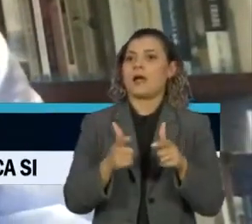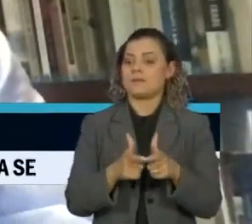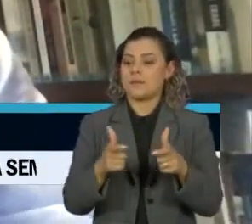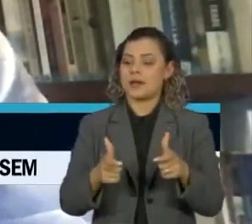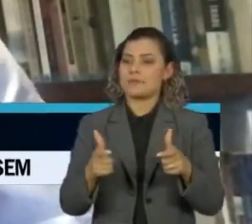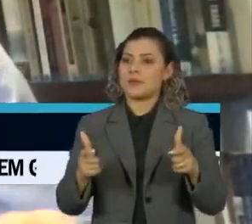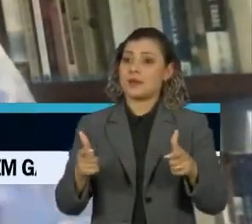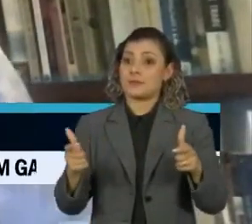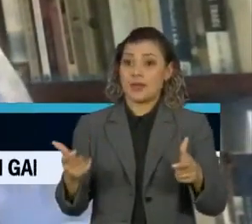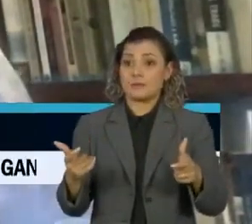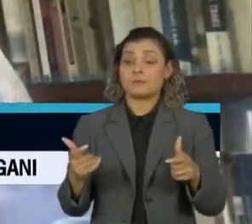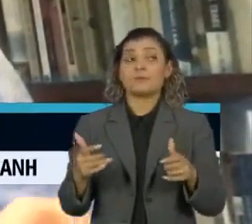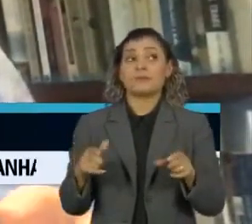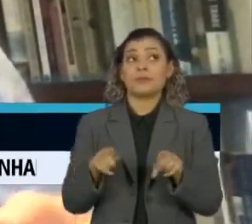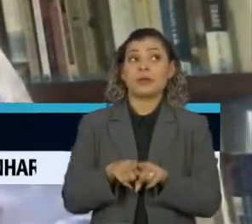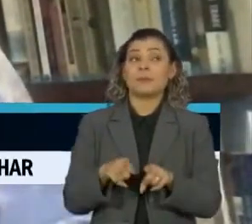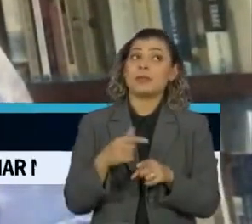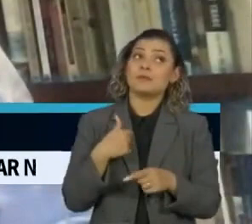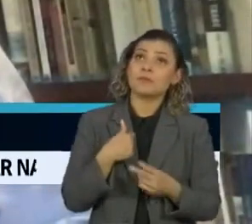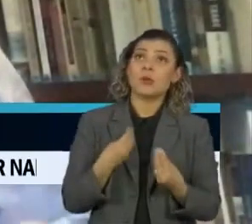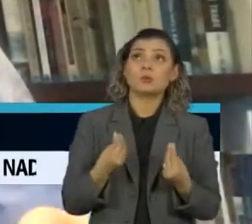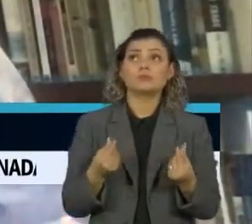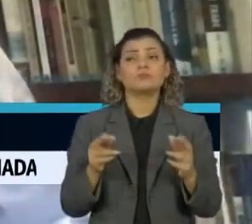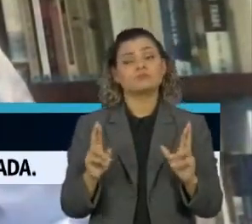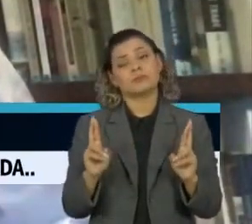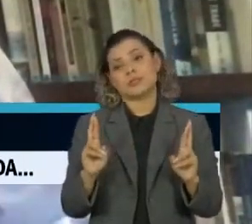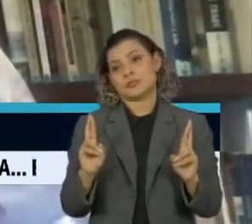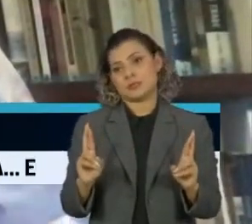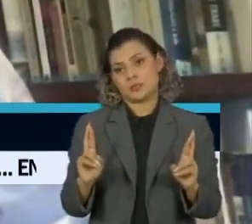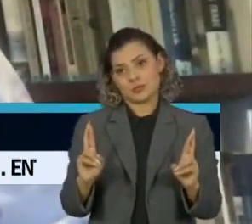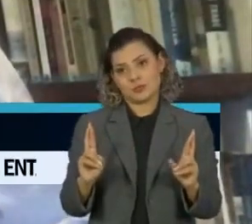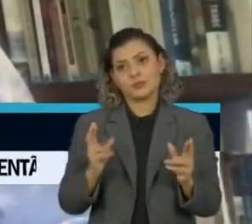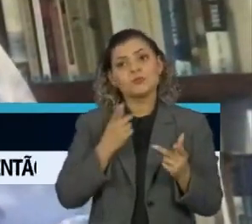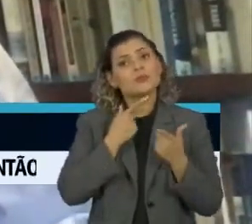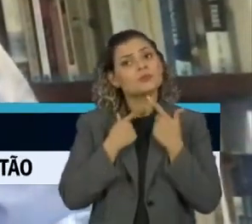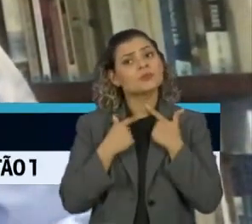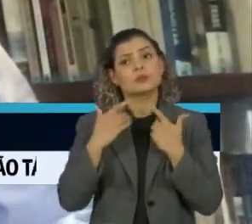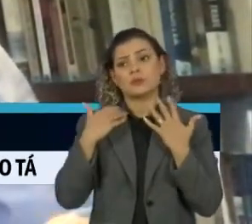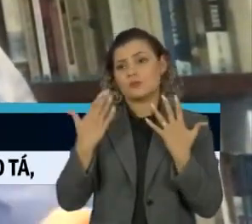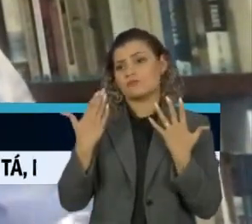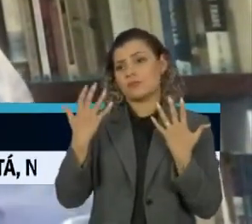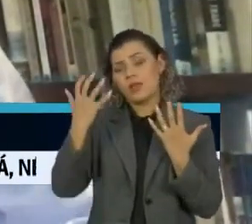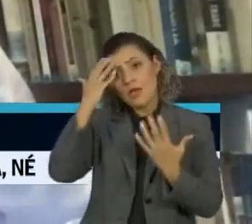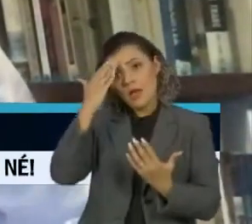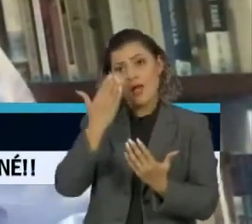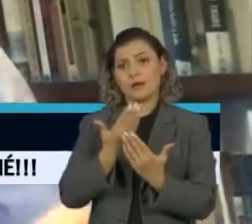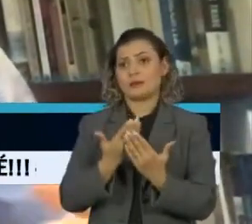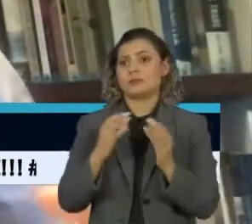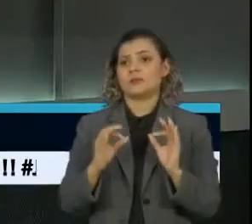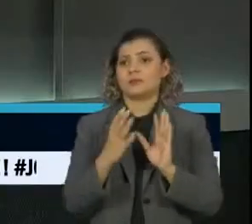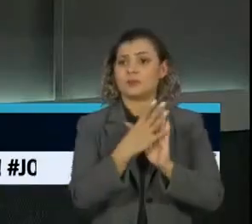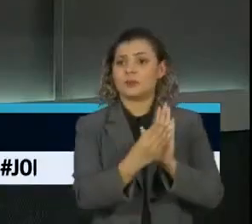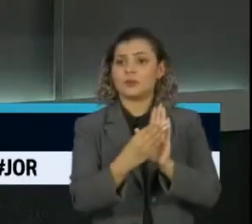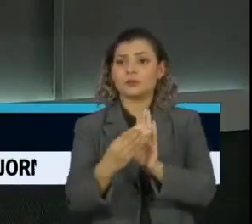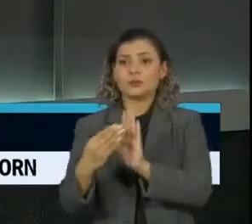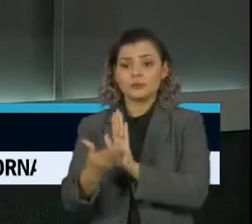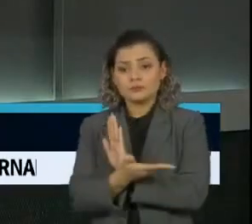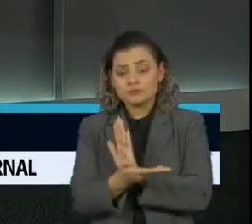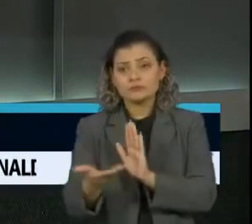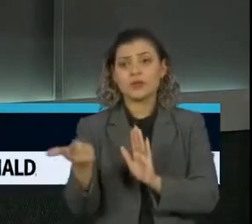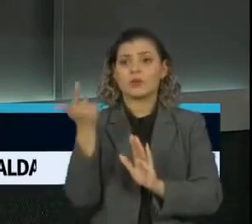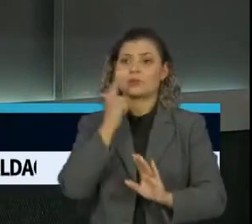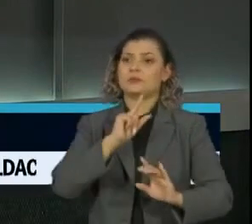pandemia. Quer dizer, eu desejo, espero e acredito, que esses exemplos